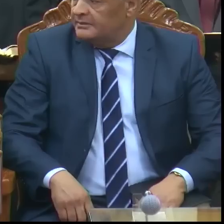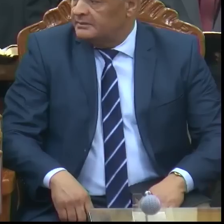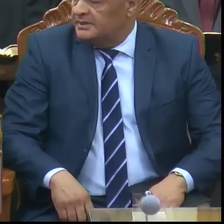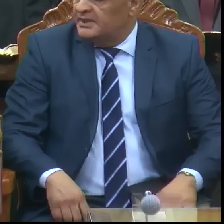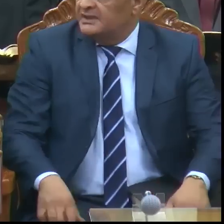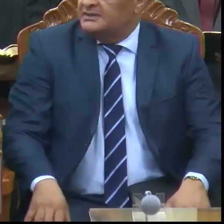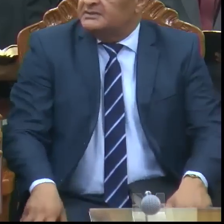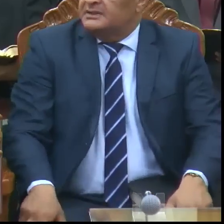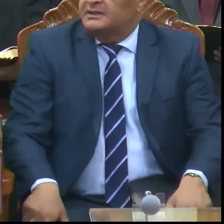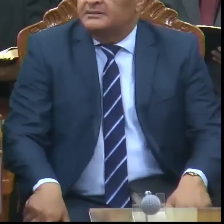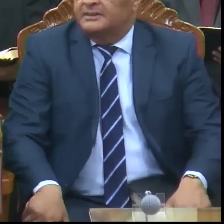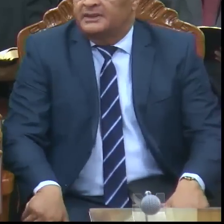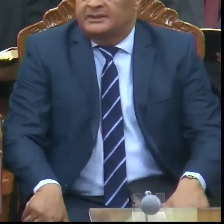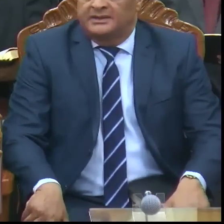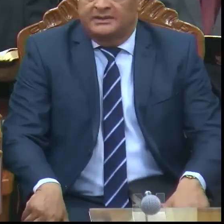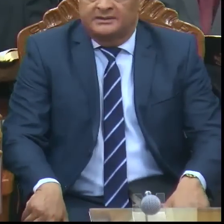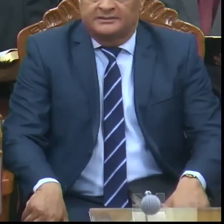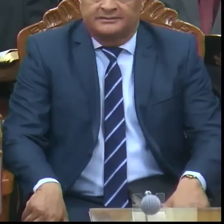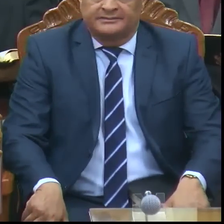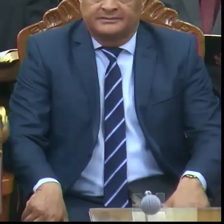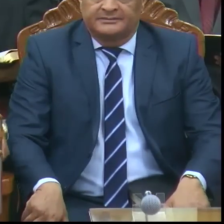Glória a Deus.